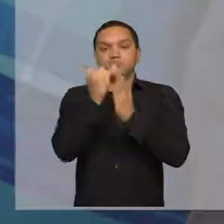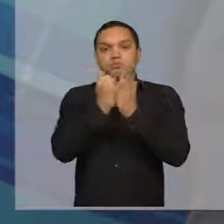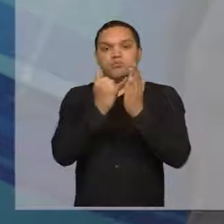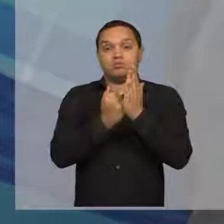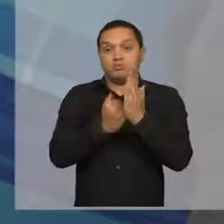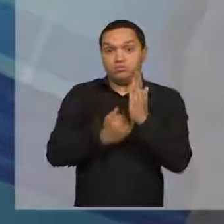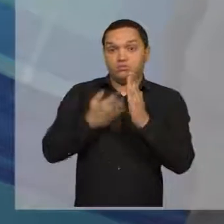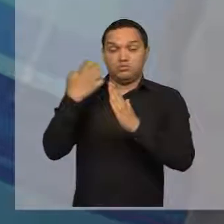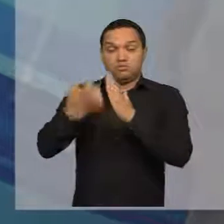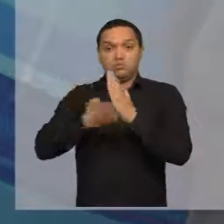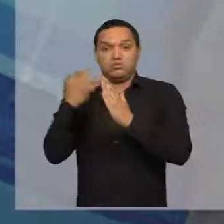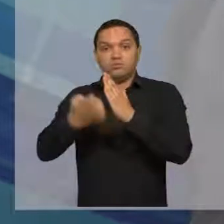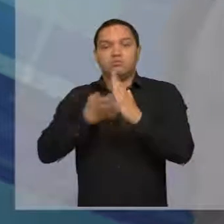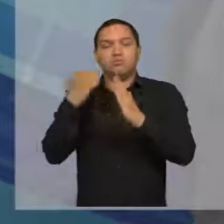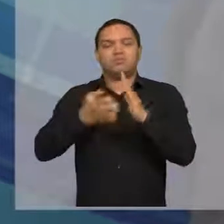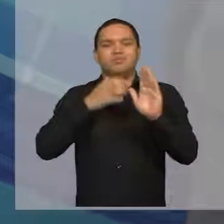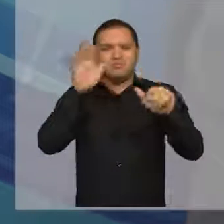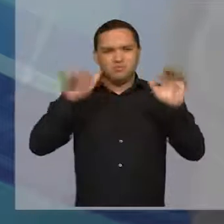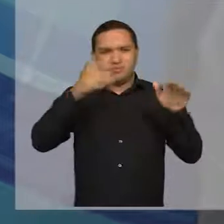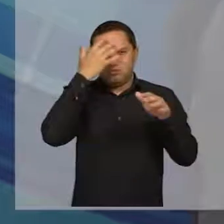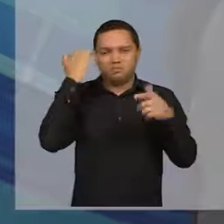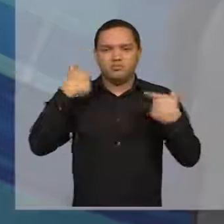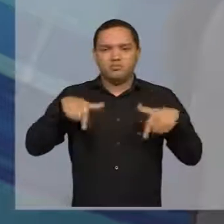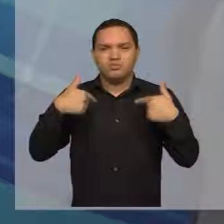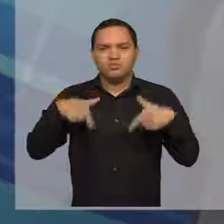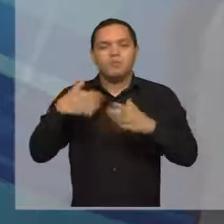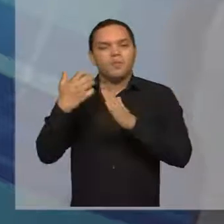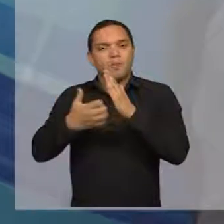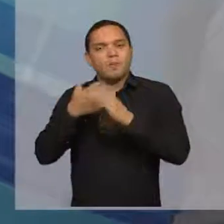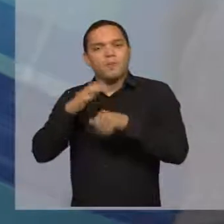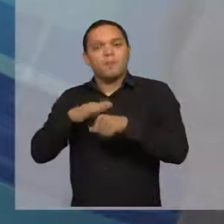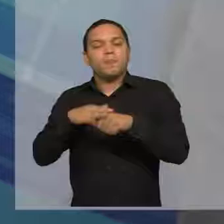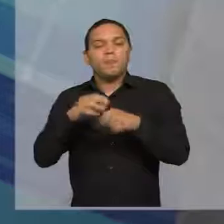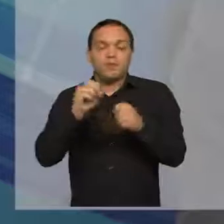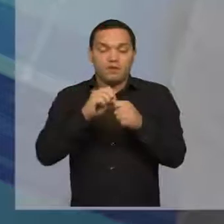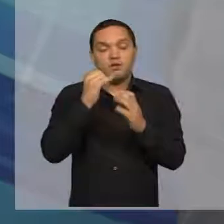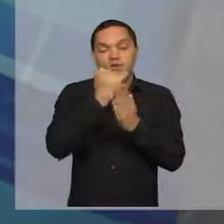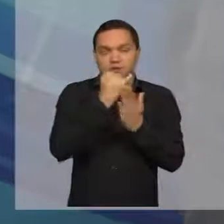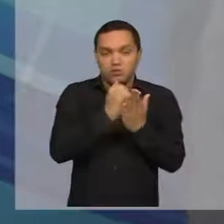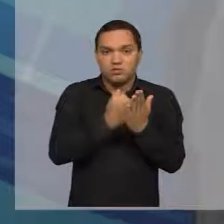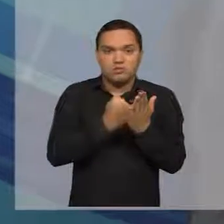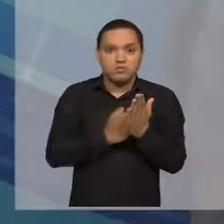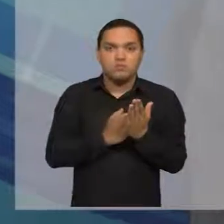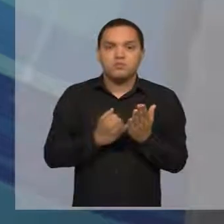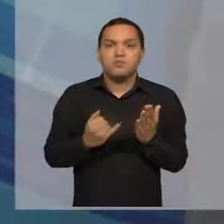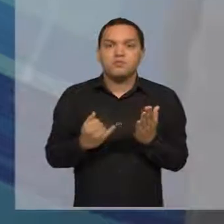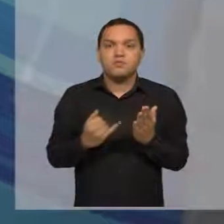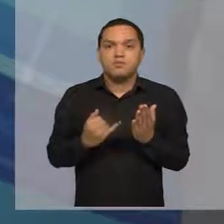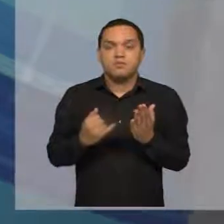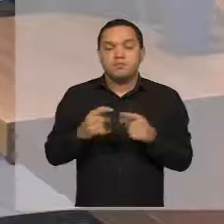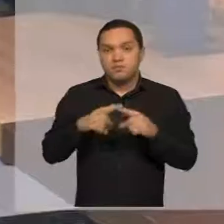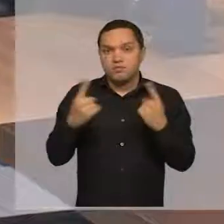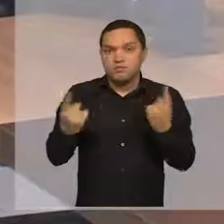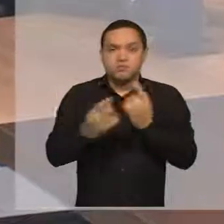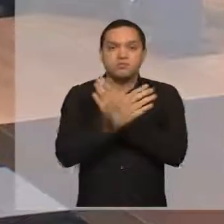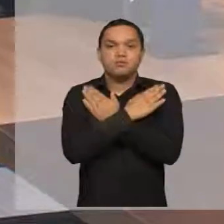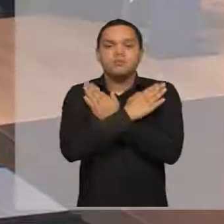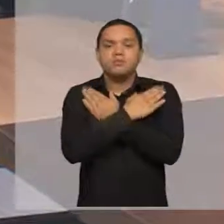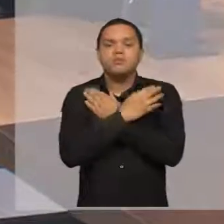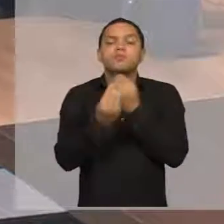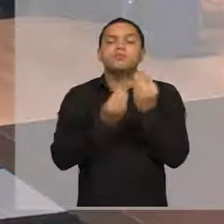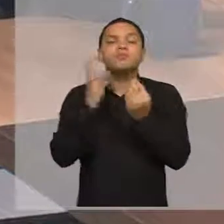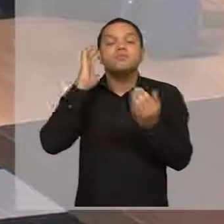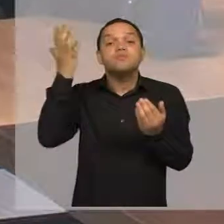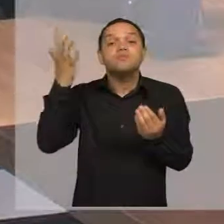para as empresas recrutadoras. Ora, as empresas recrutadoras fazem cadastro, o Cine faz cadastro. O que é o aumento de desemprego? Eu vou criar um problema